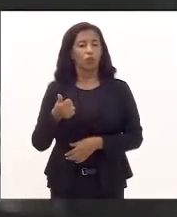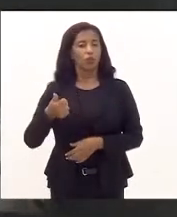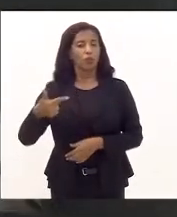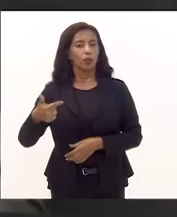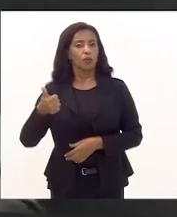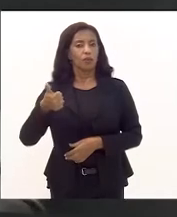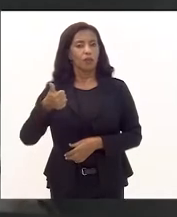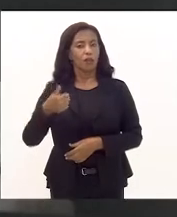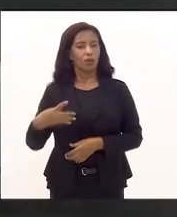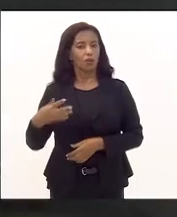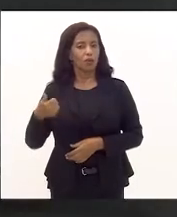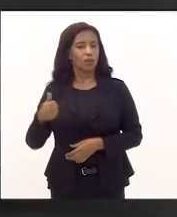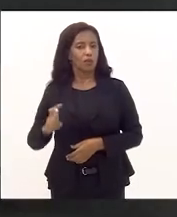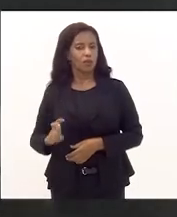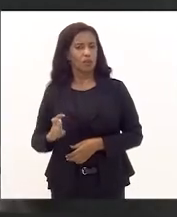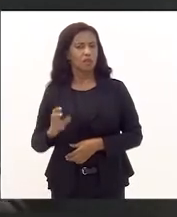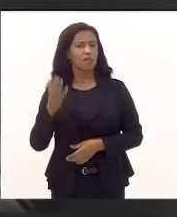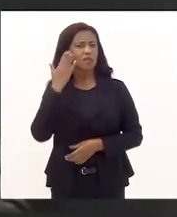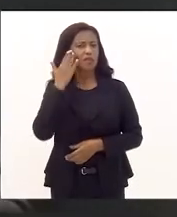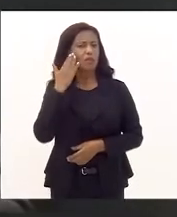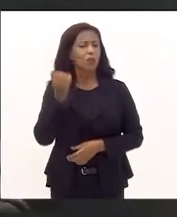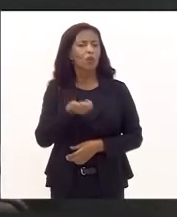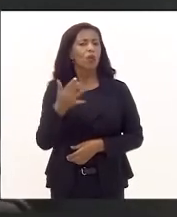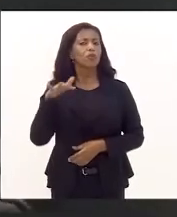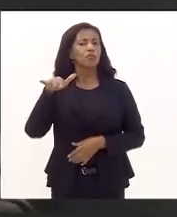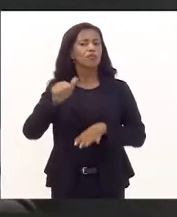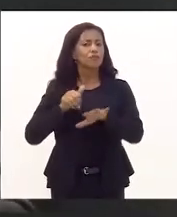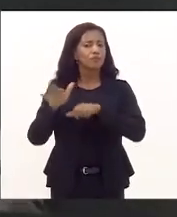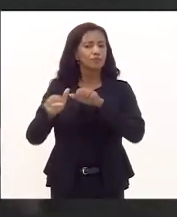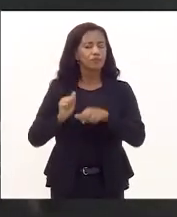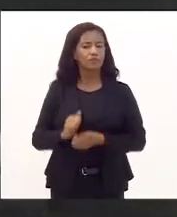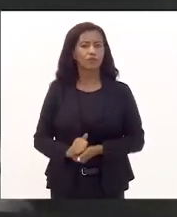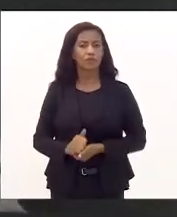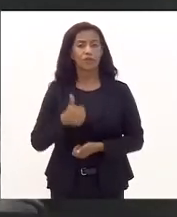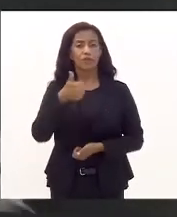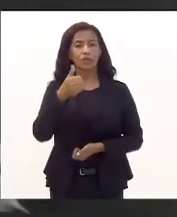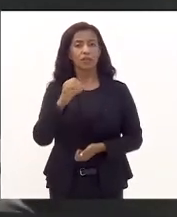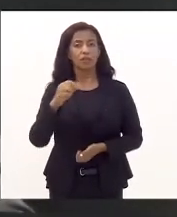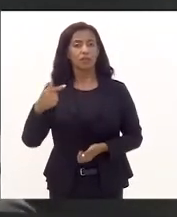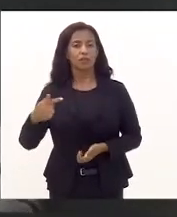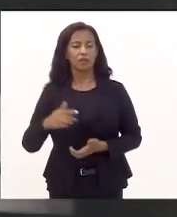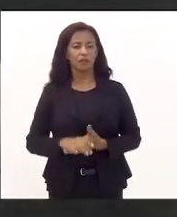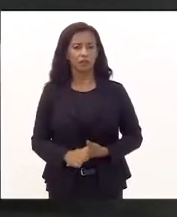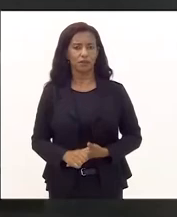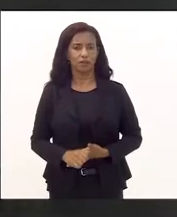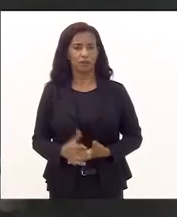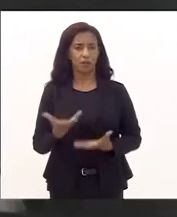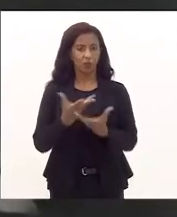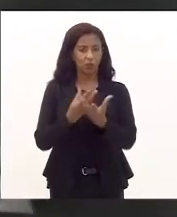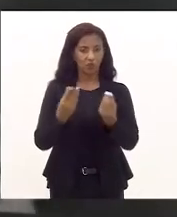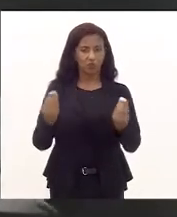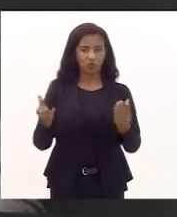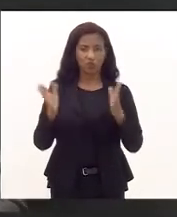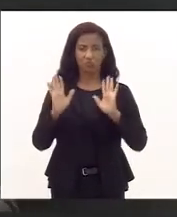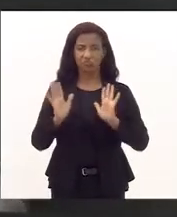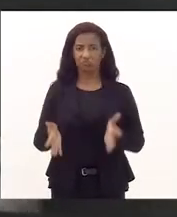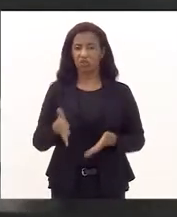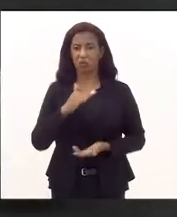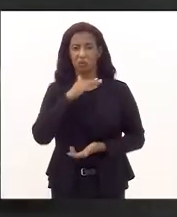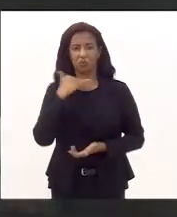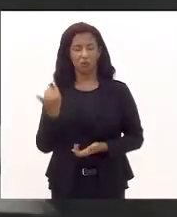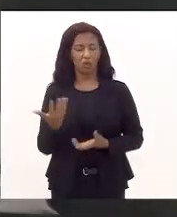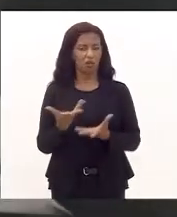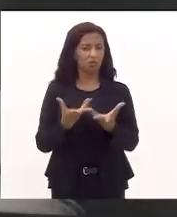14 e 15. Sabe quantos foram chamados? 107. Muitos já devem ter ido a